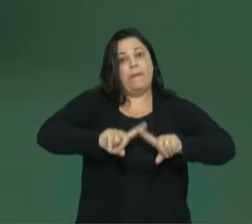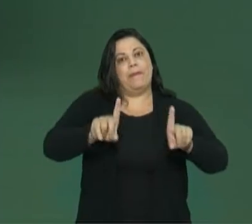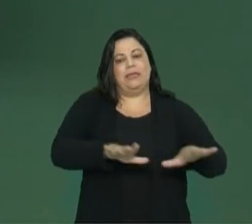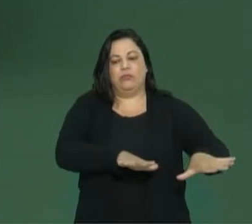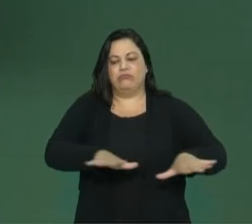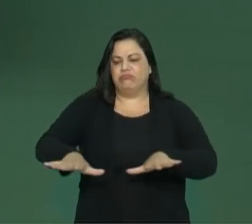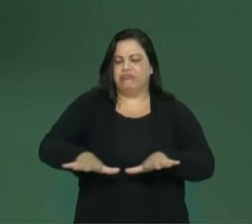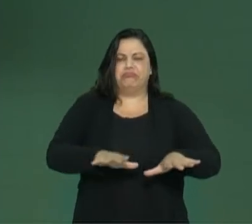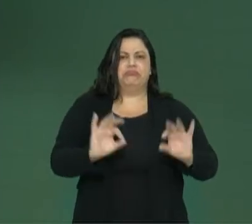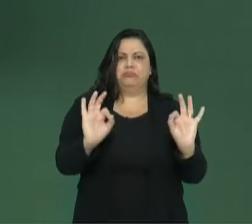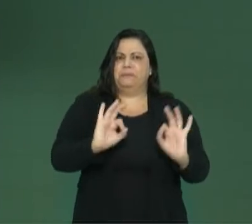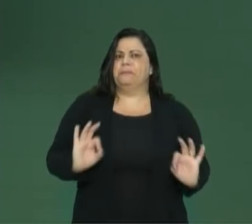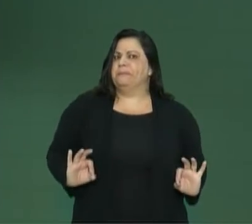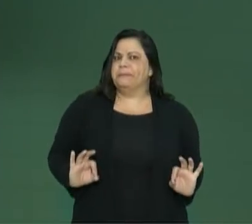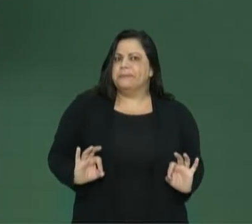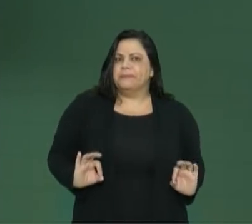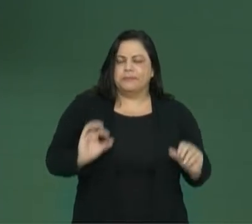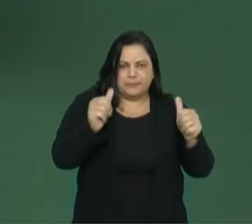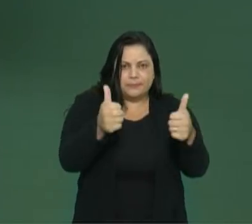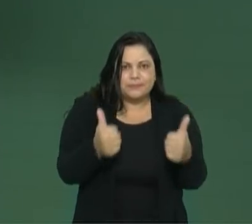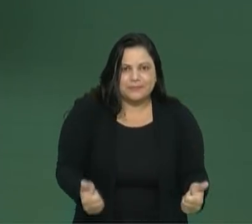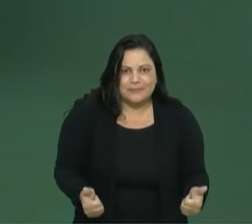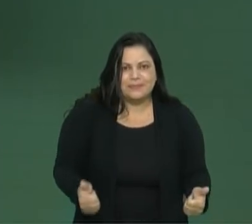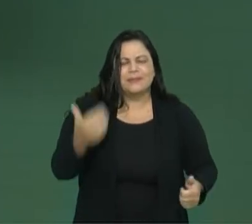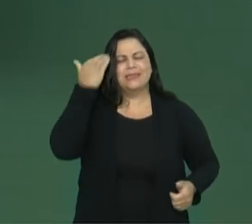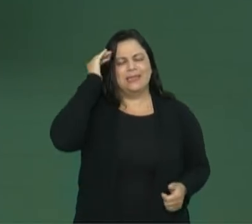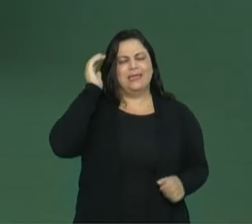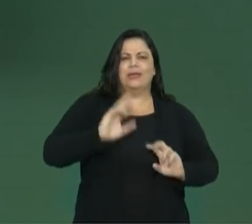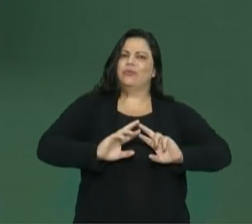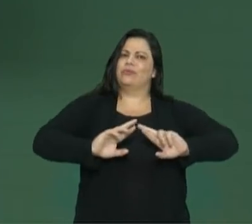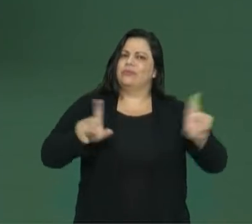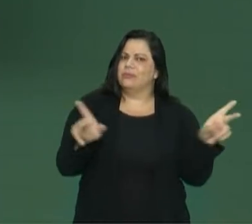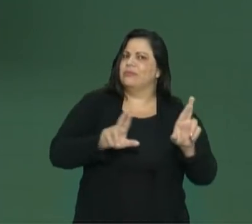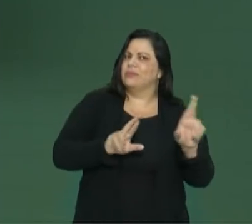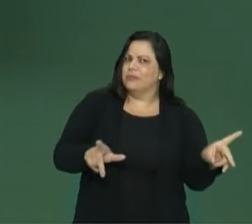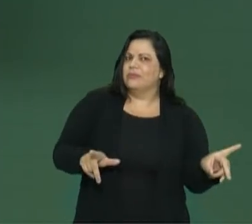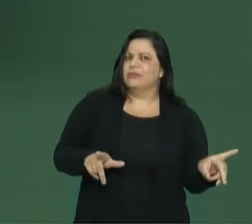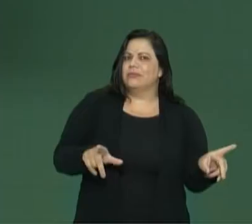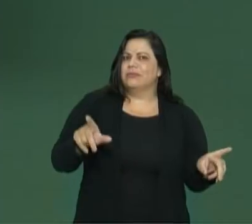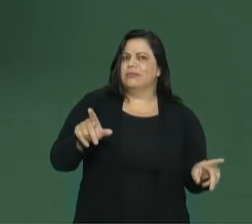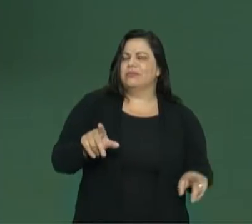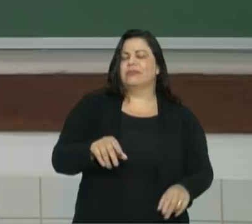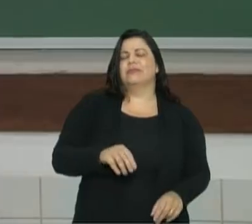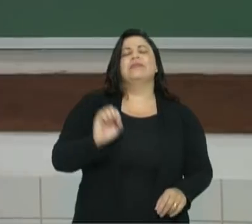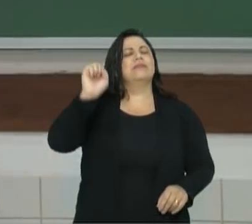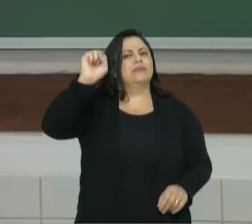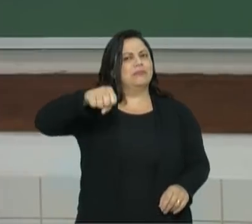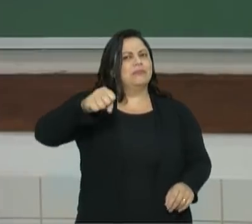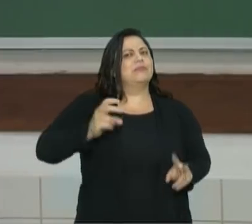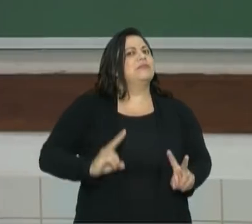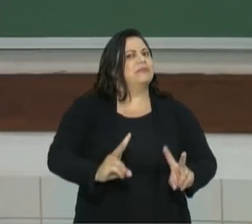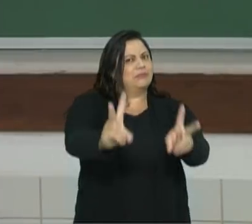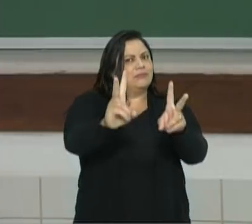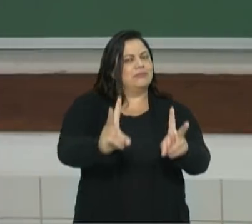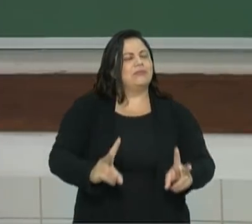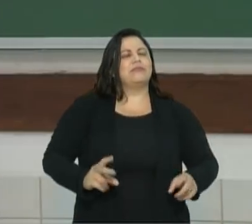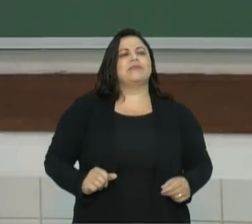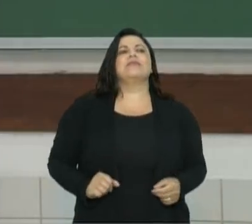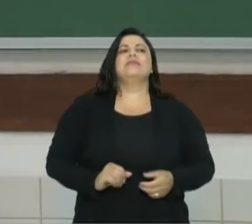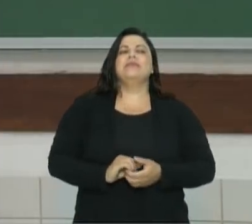trabalho. Tranquilo? Entenderam a diferença? Espero que sim. Vamos dar continuidade então aqui aos